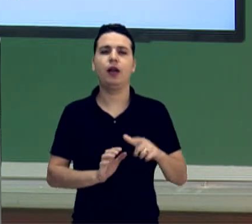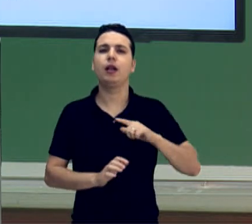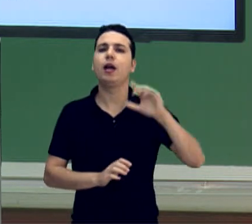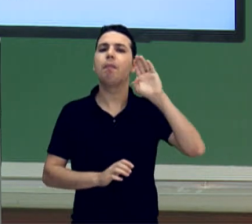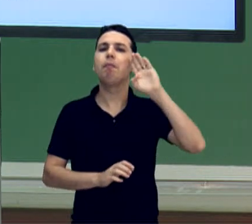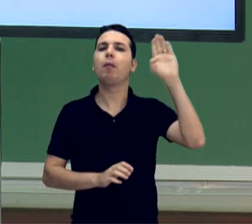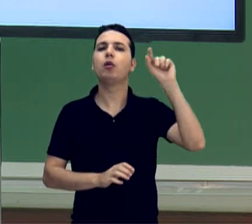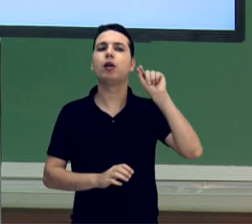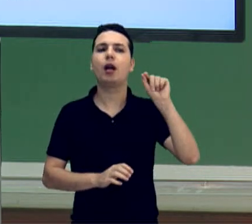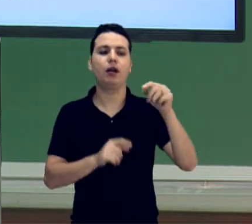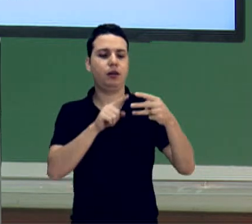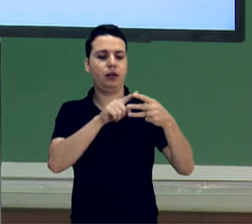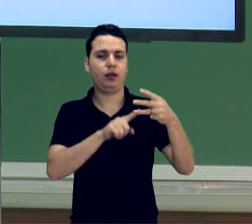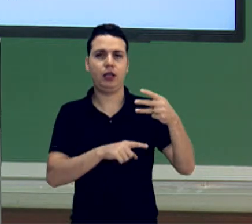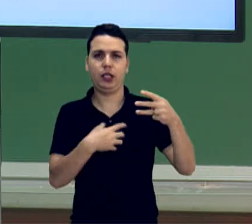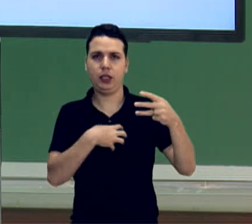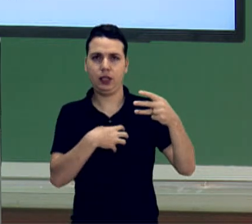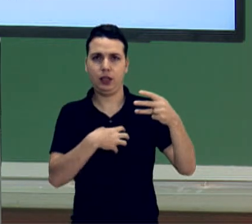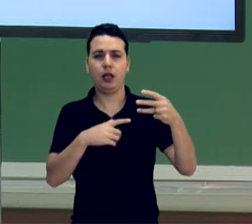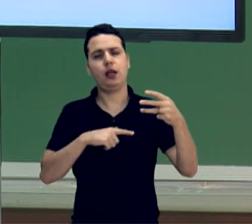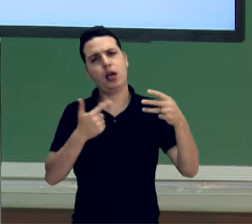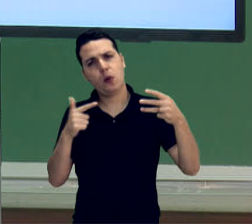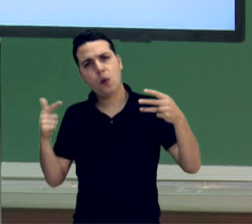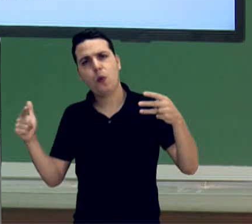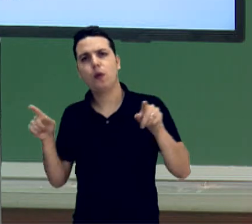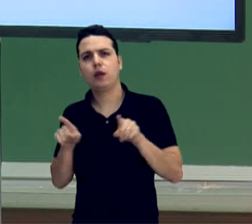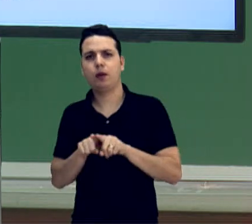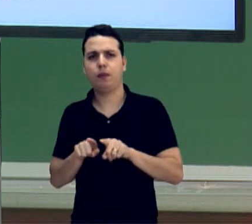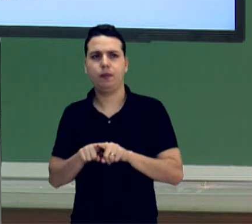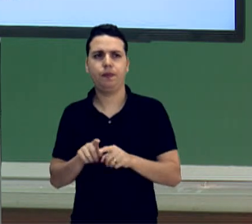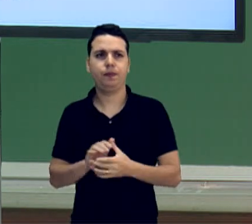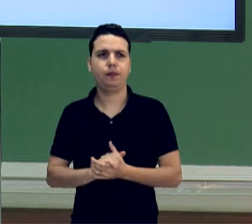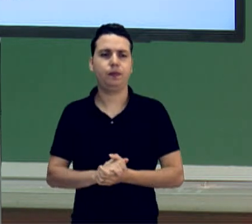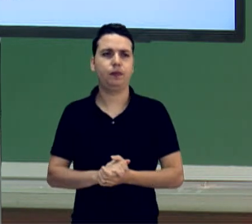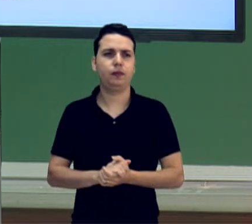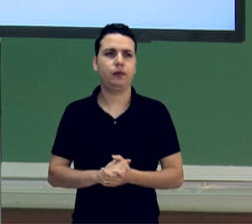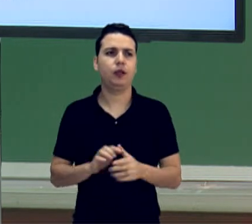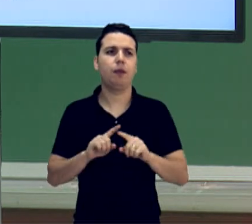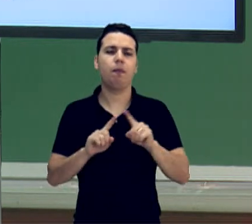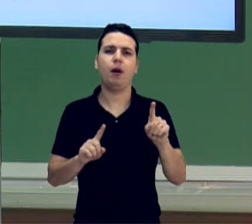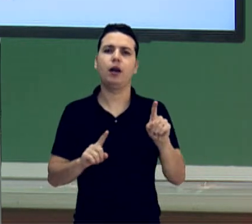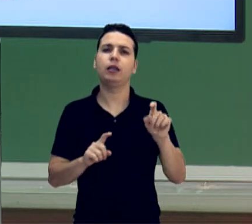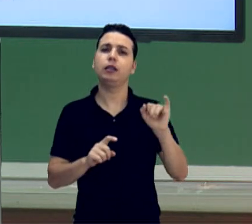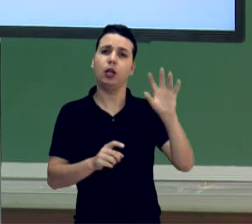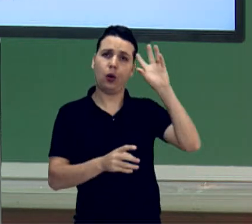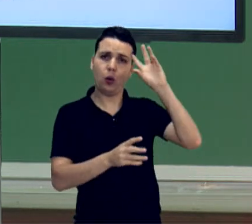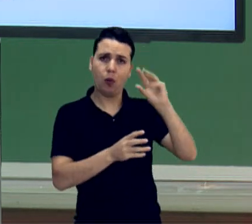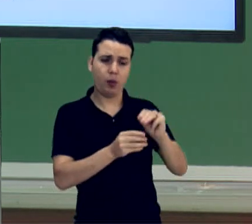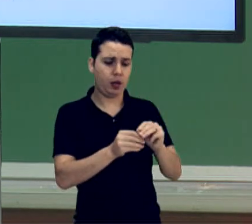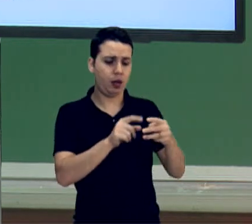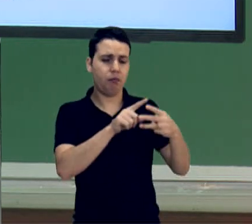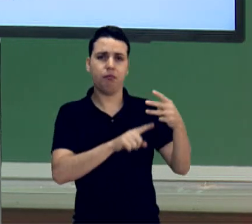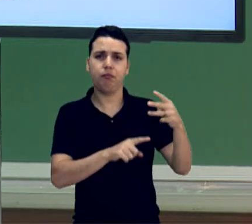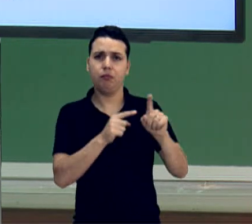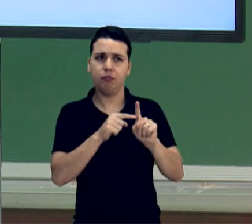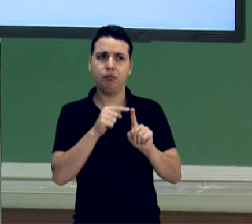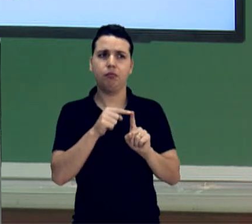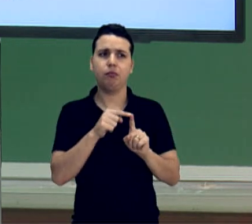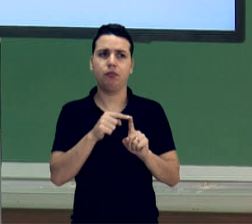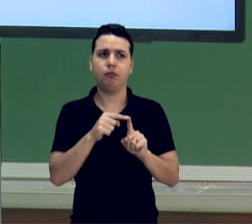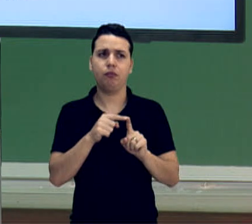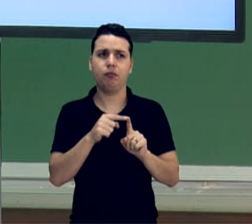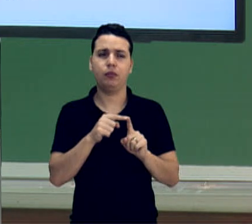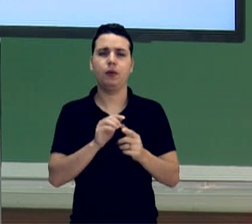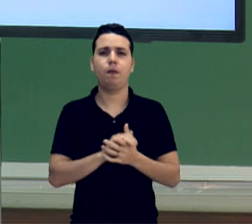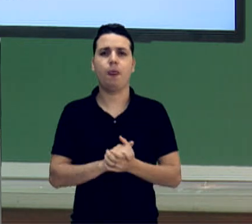principalmente essas 3 formas. Existem outras, certo? Mas se nós compreendermos essas 3 formas, bem tranquilo. A prof separou uns